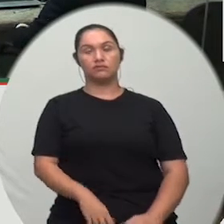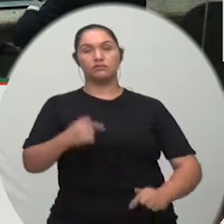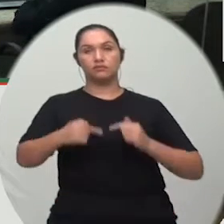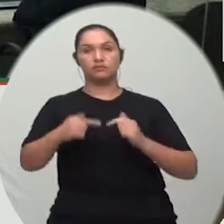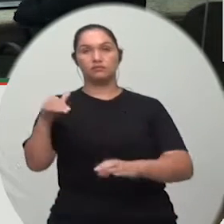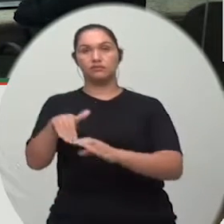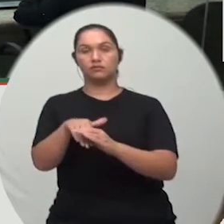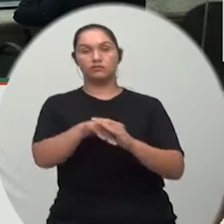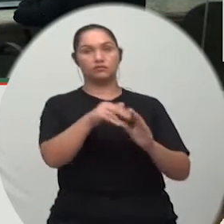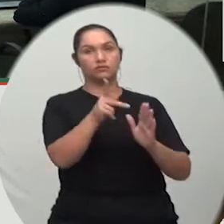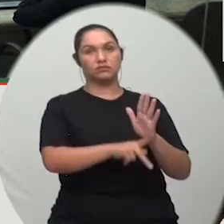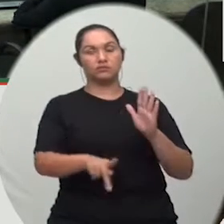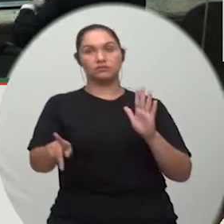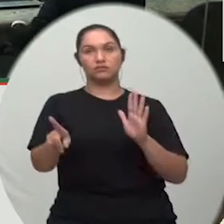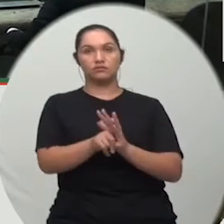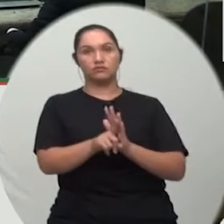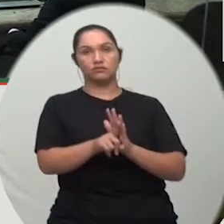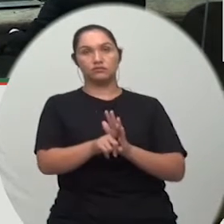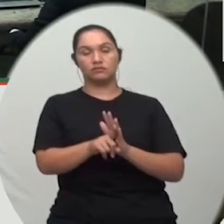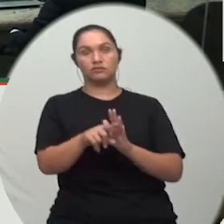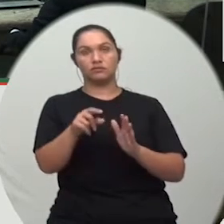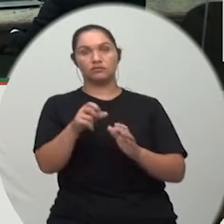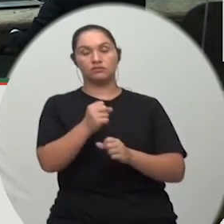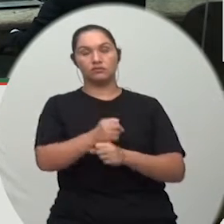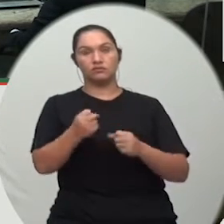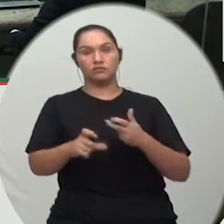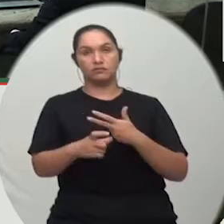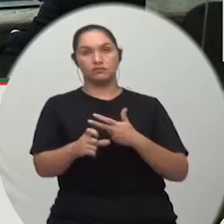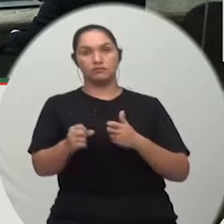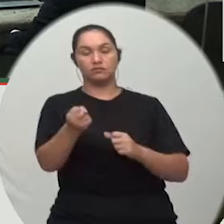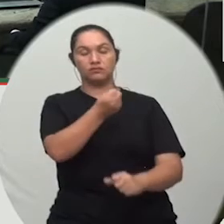Em única discussão e votação, o projeto de lei do Executivo